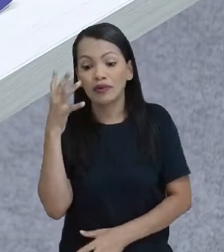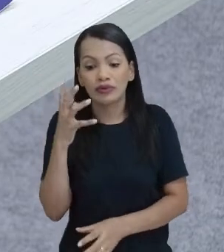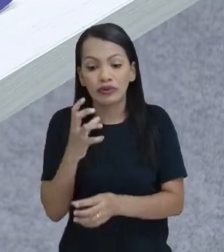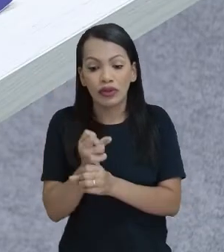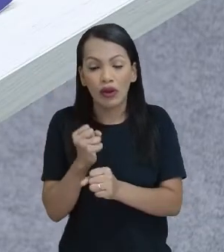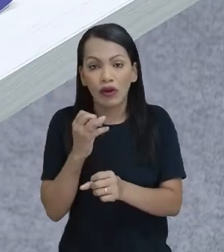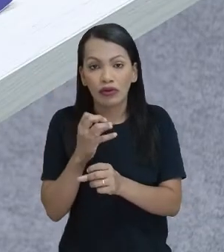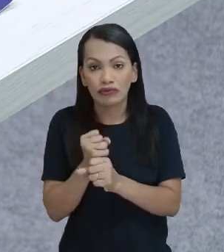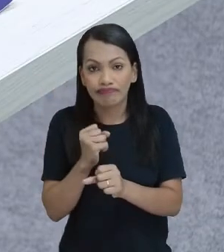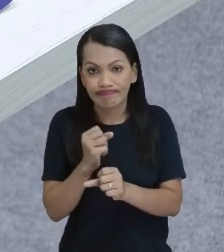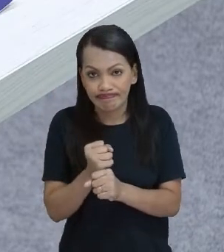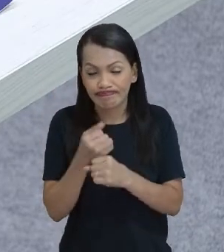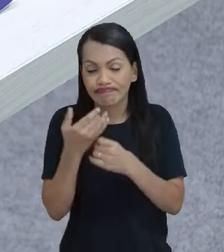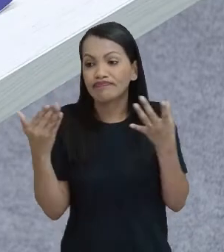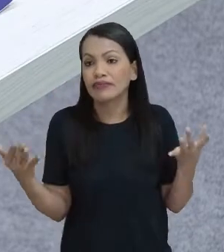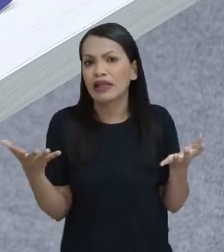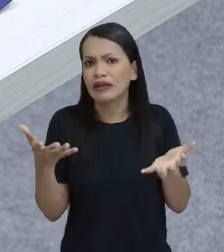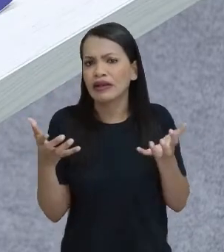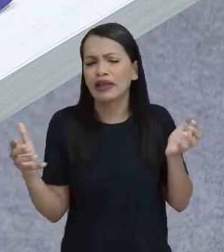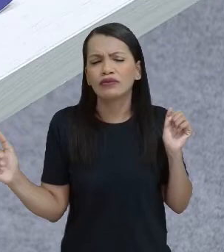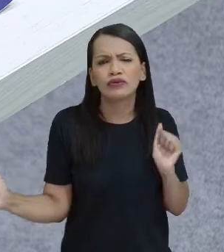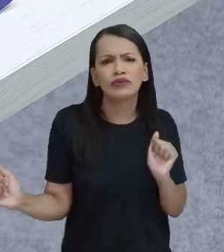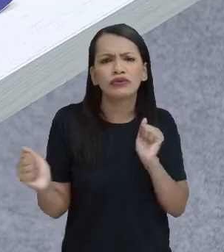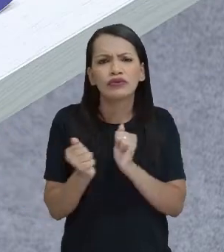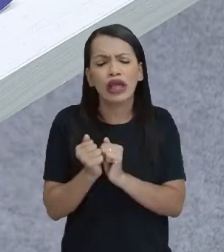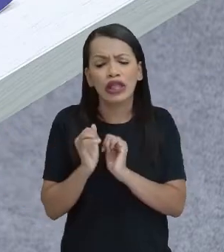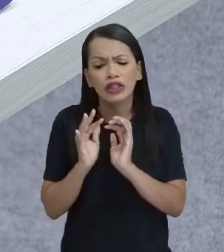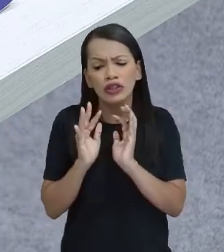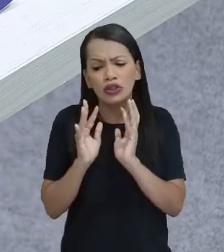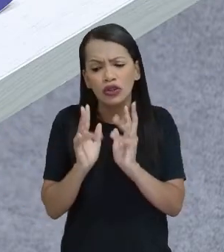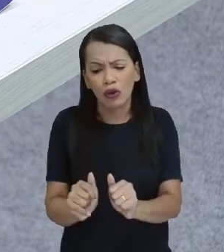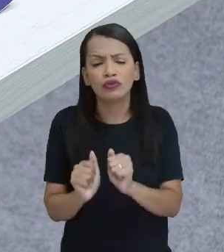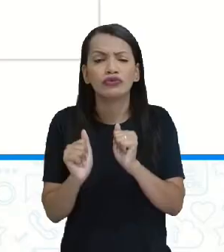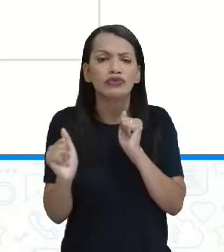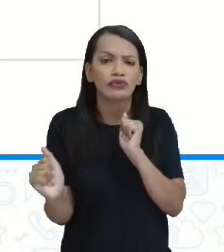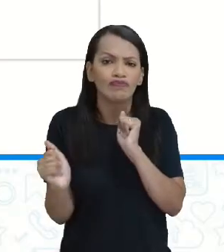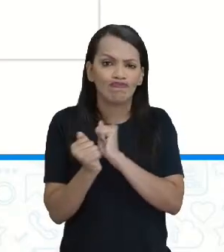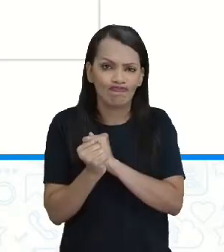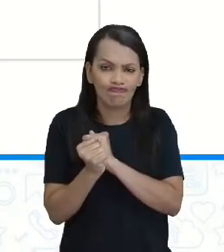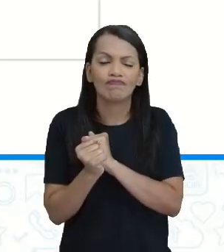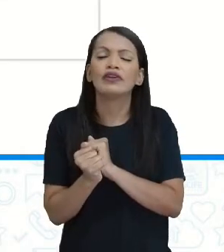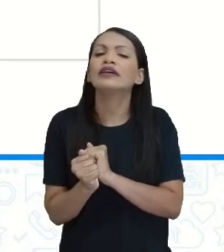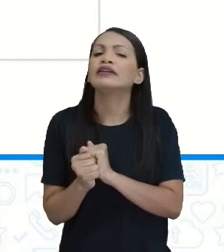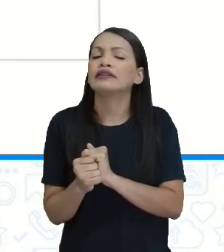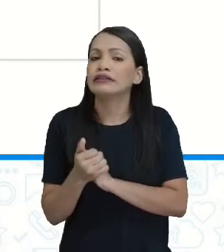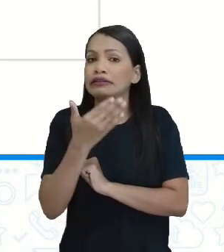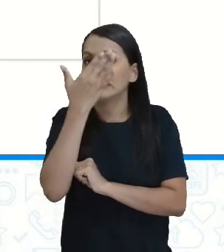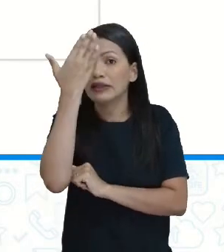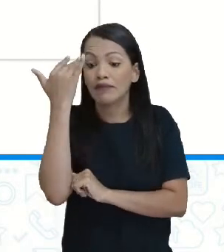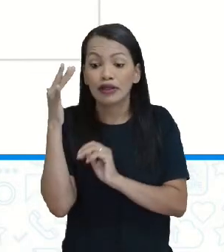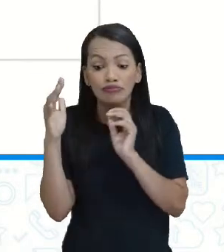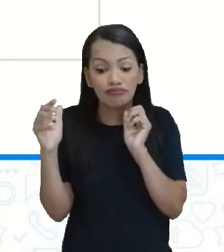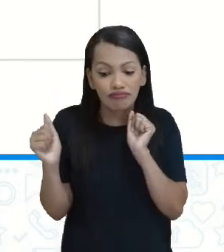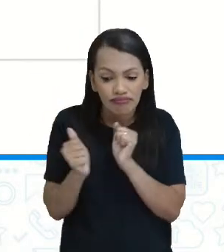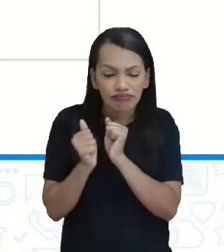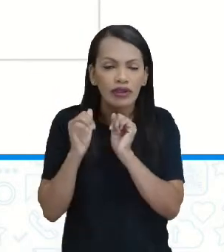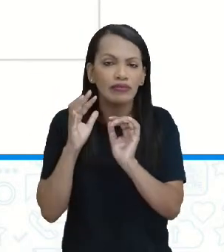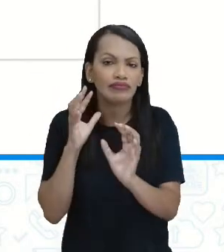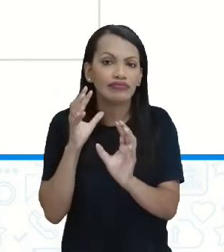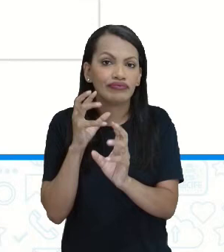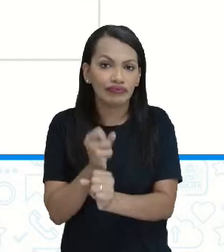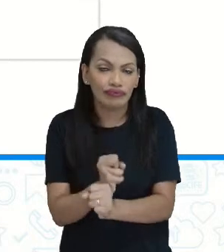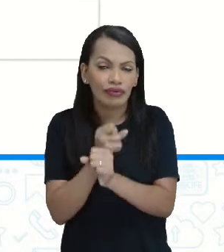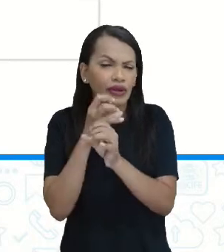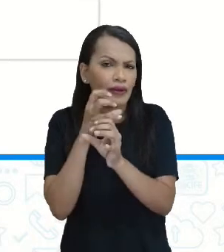da coleção de Miguel. Então, eu quero juntar todos os carrinhos e saber a quantidade total. E aí? Vou